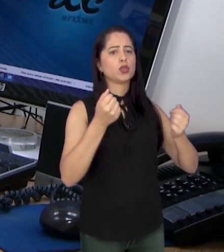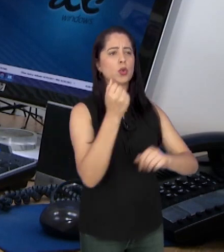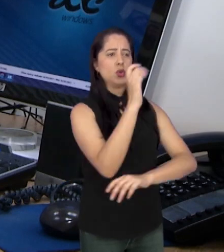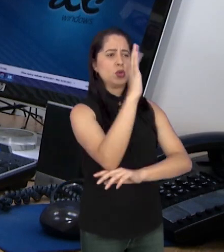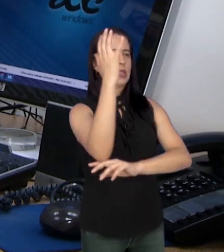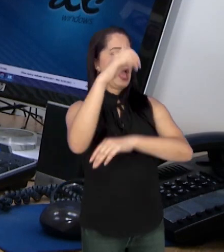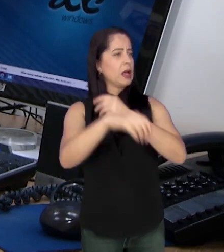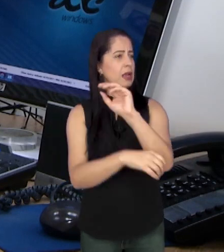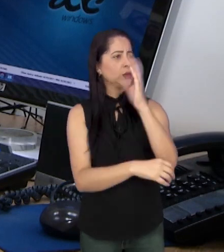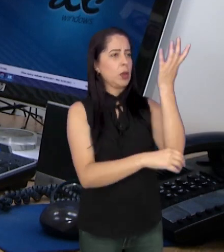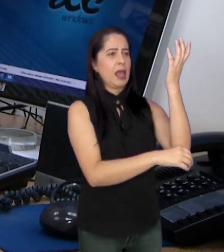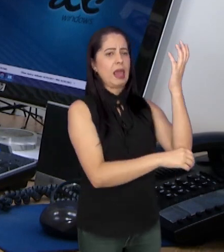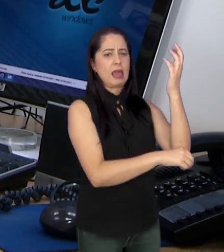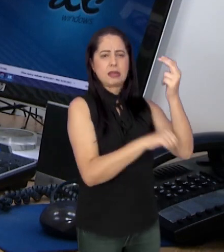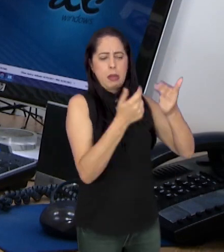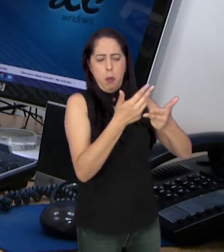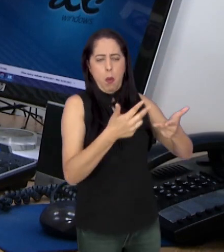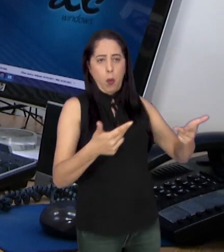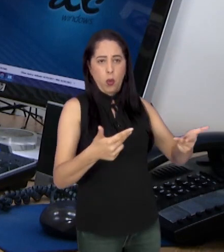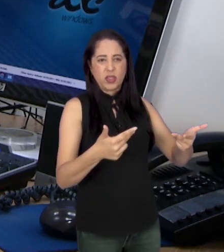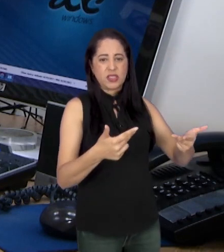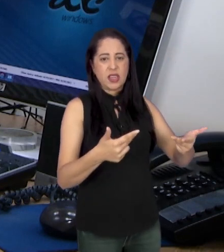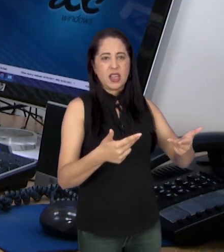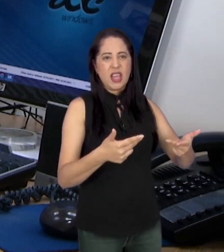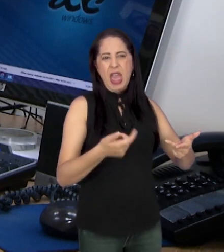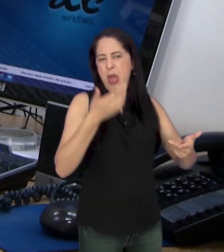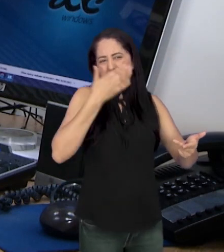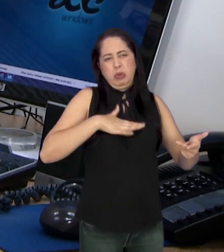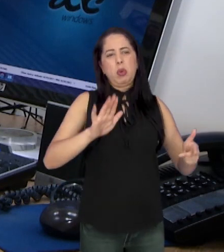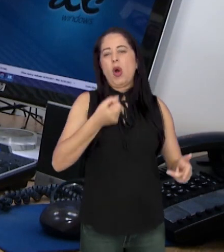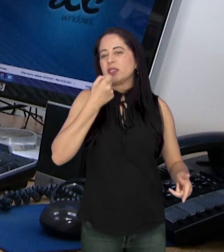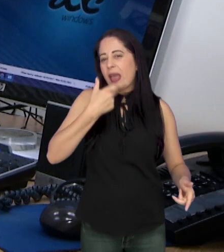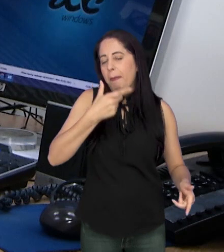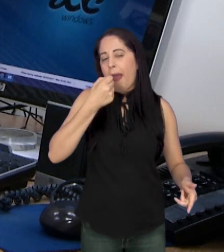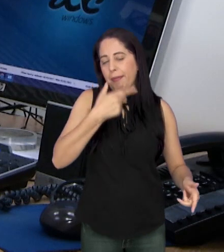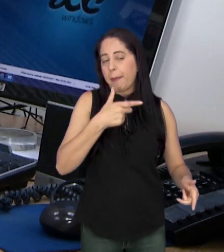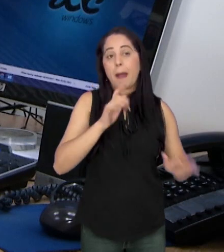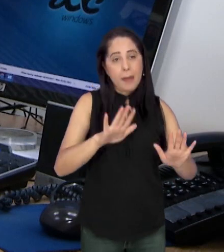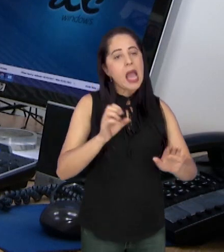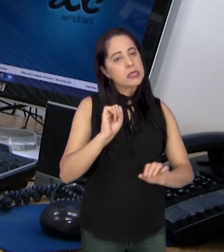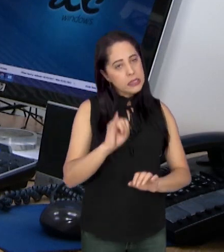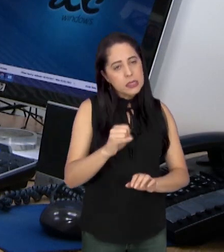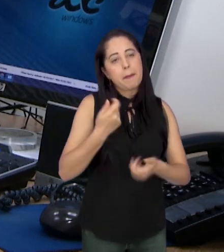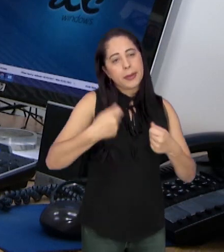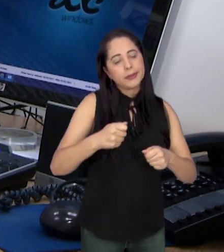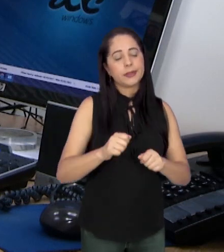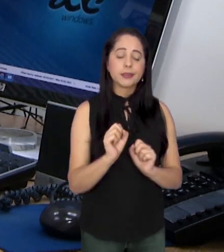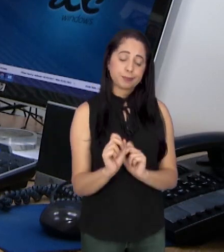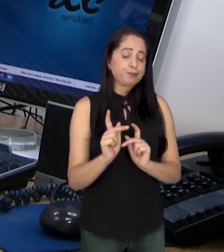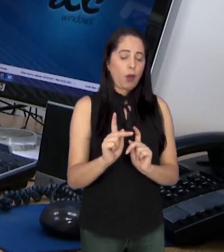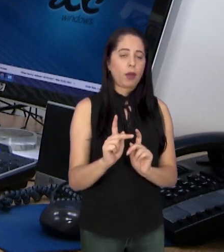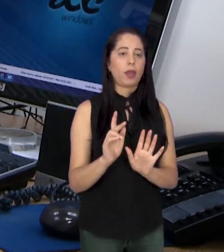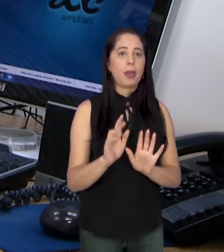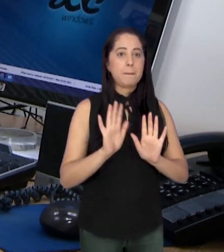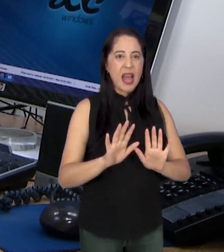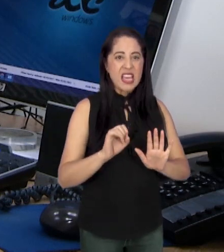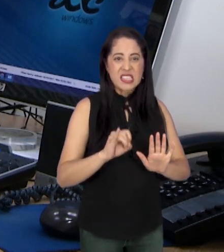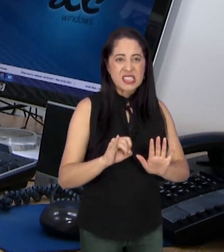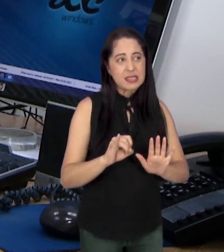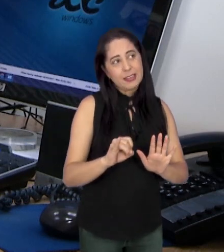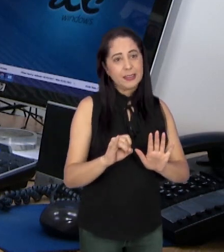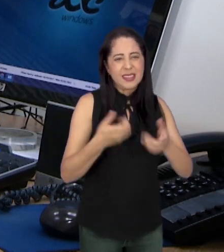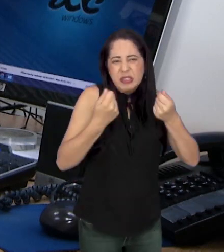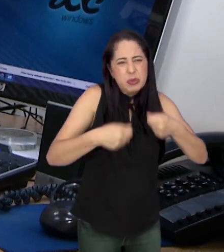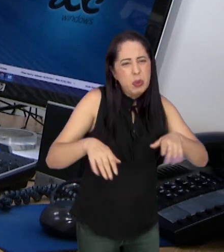nos recursos naturais. Nunca gostei muito de tomar remédio. Quando era necessário, ok, vamos lá. Mas se eu puder prevenir de